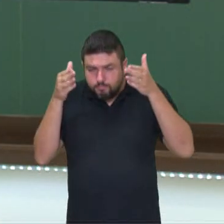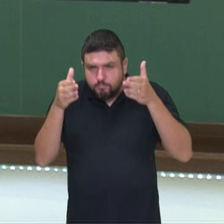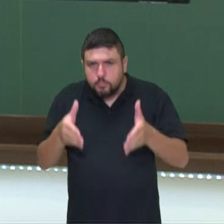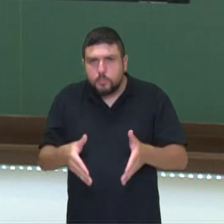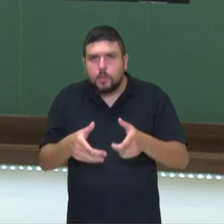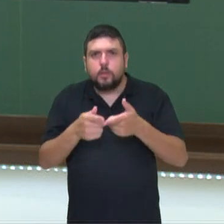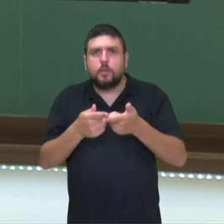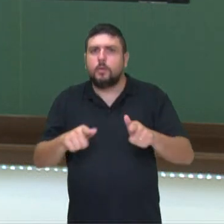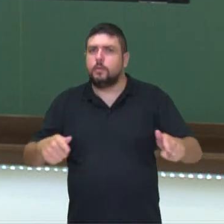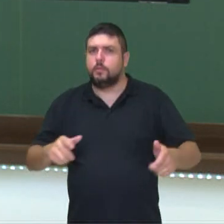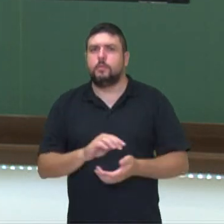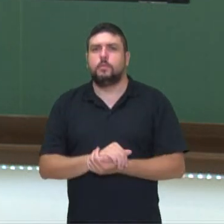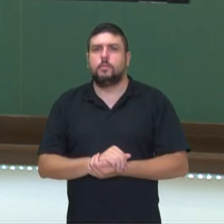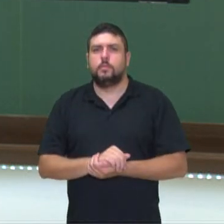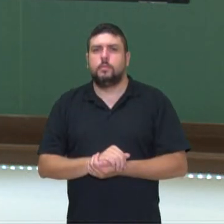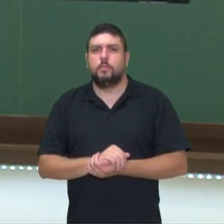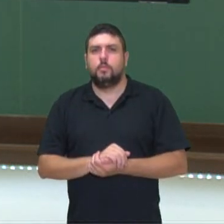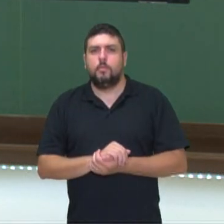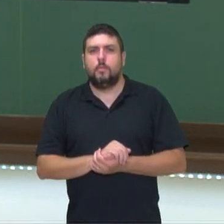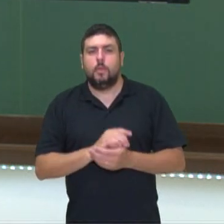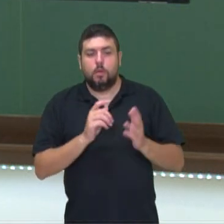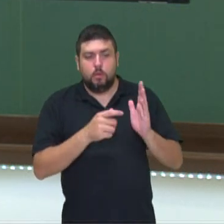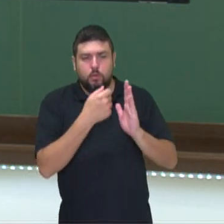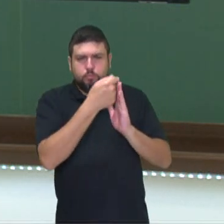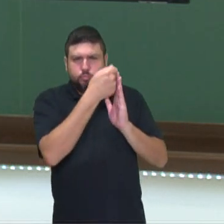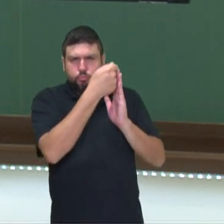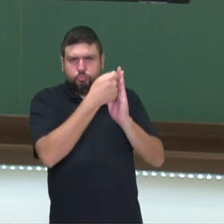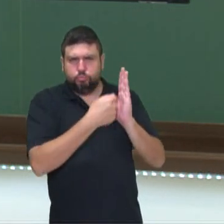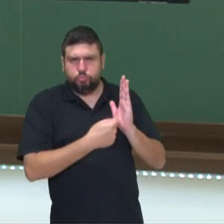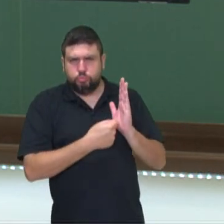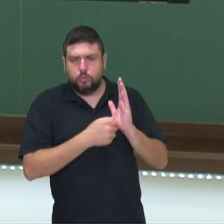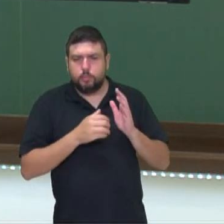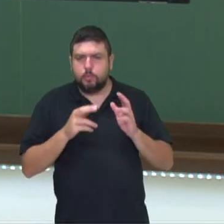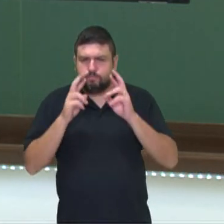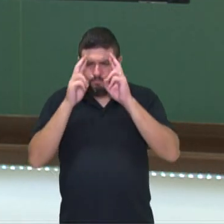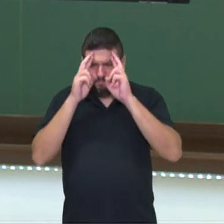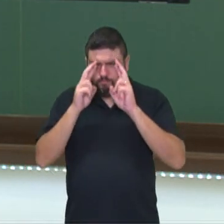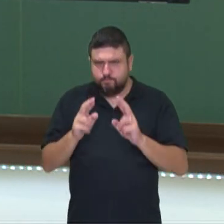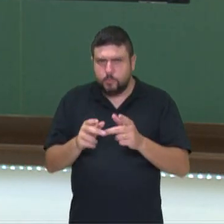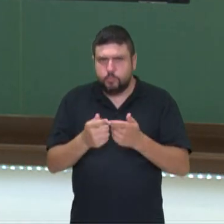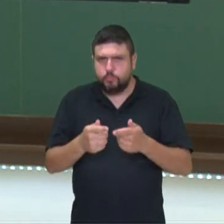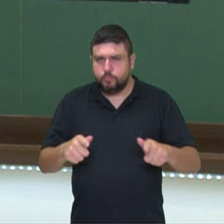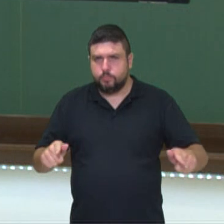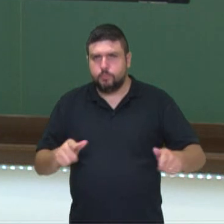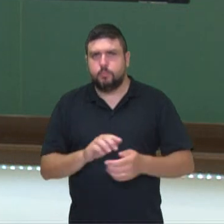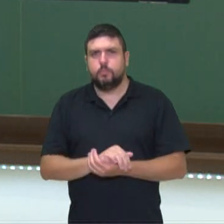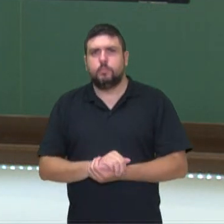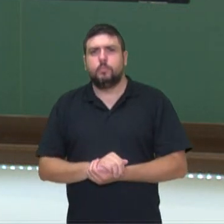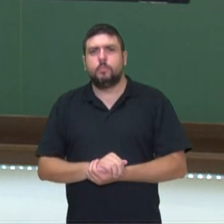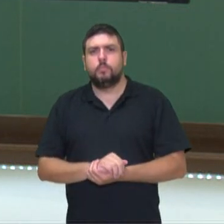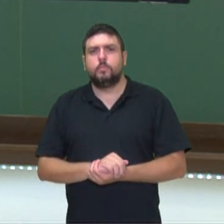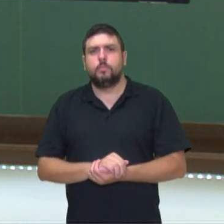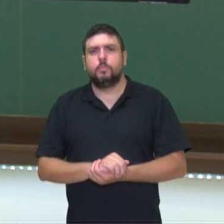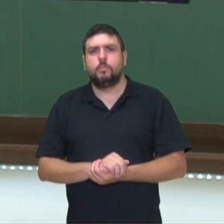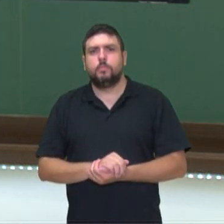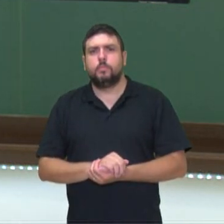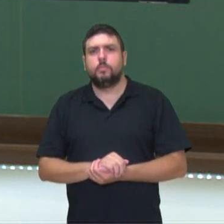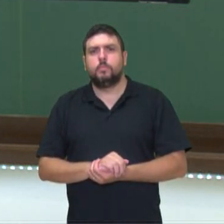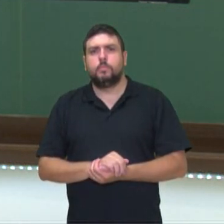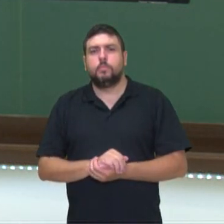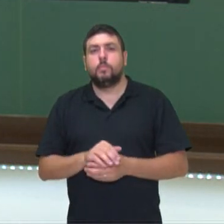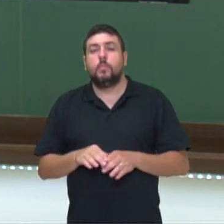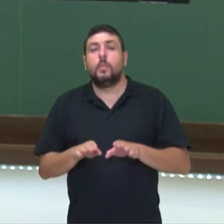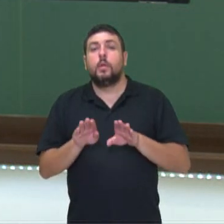não literário, então ela vai respeitar todas as regras ortográficas. E por consequência, também